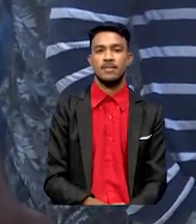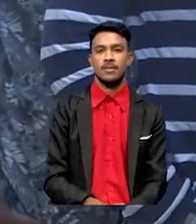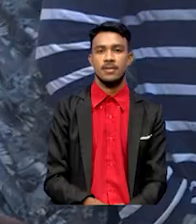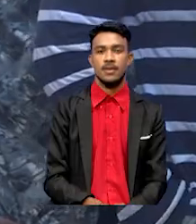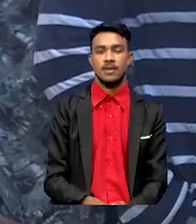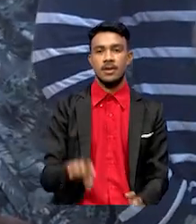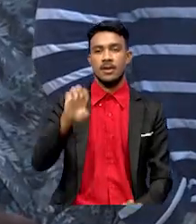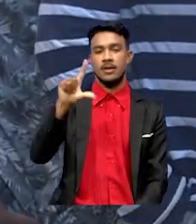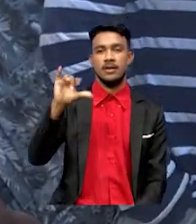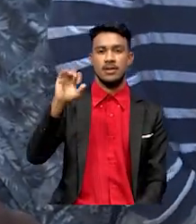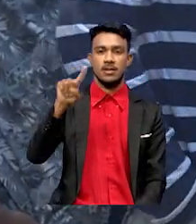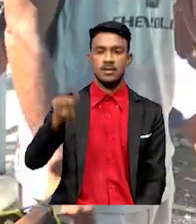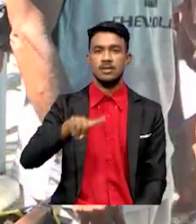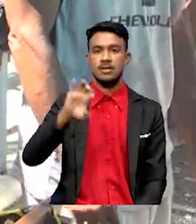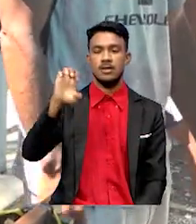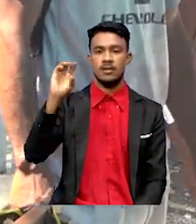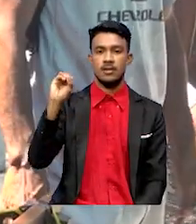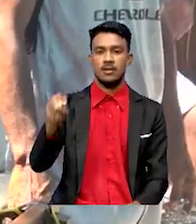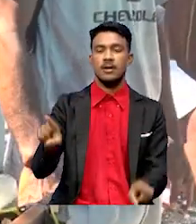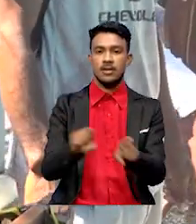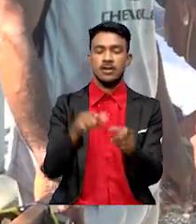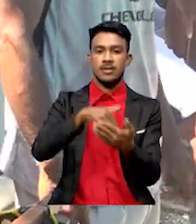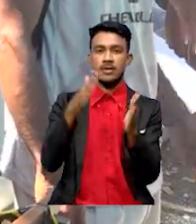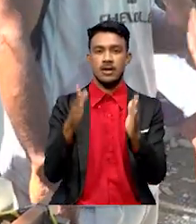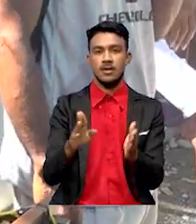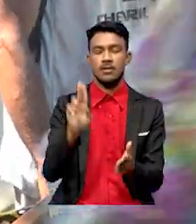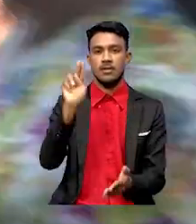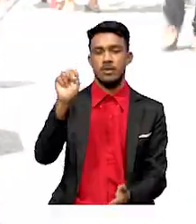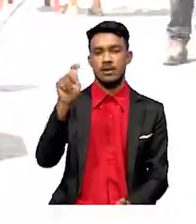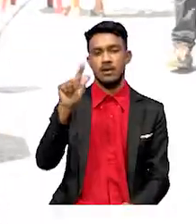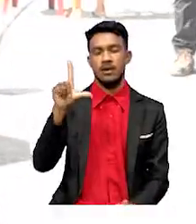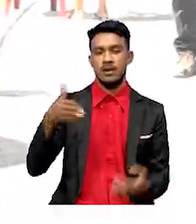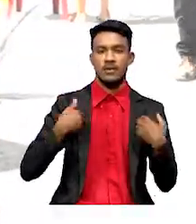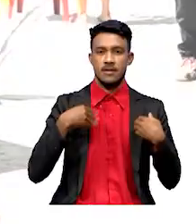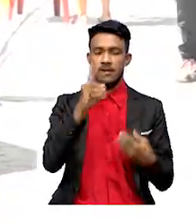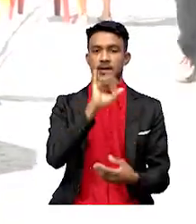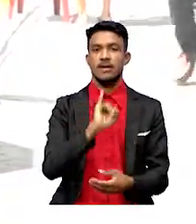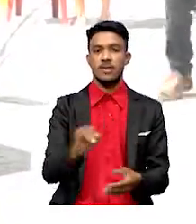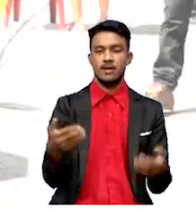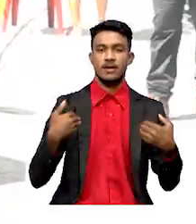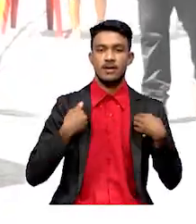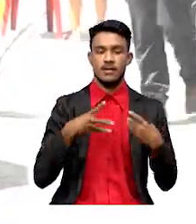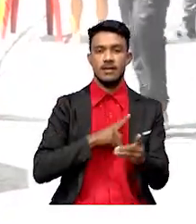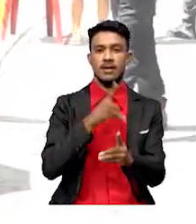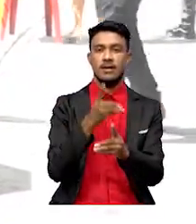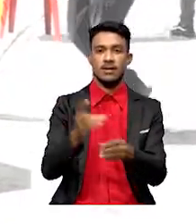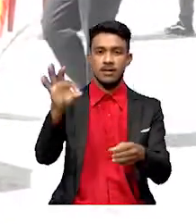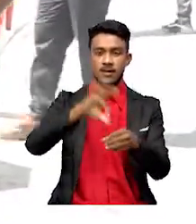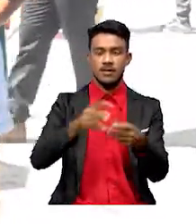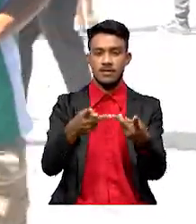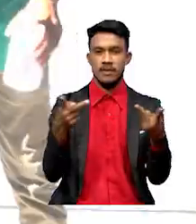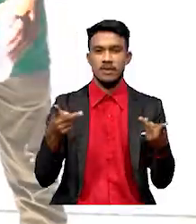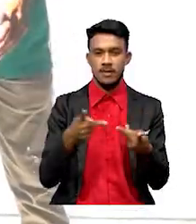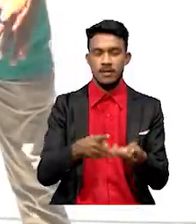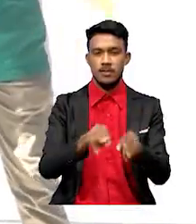Eliseo da Costa nudar estudante Universidade Iha Dili Hateteng foi lalais ni exerce ona ni direito de voto Iha